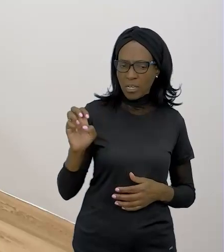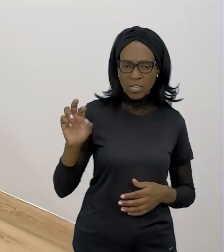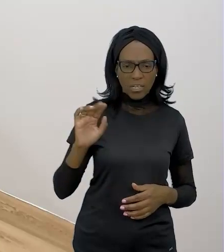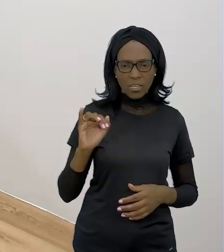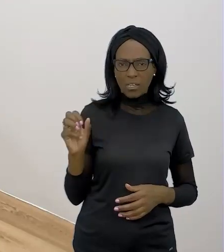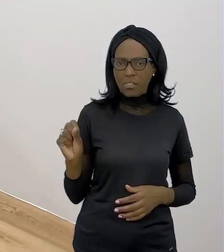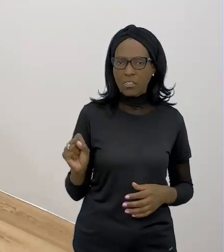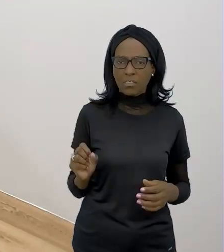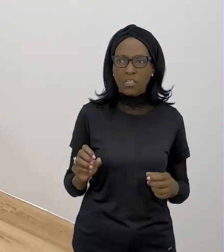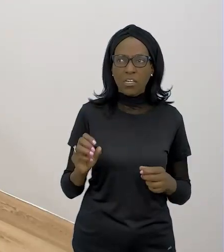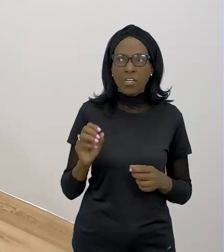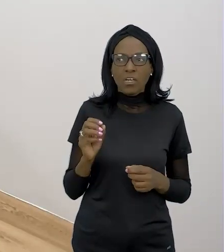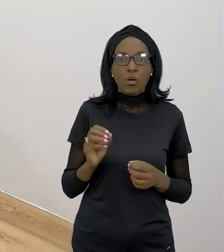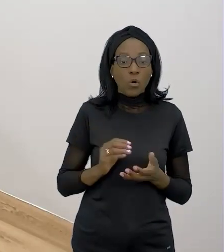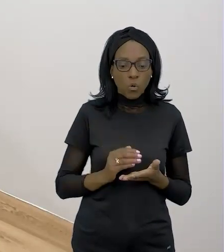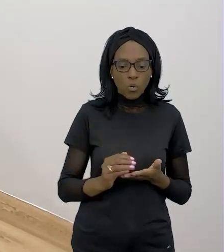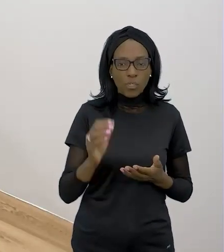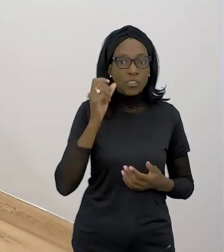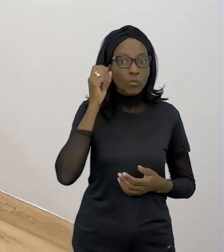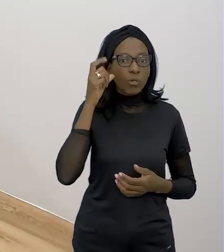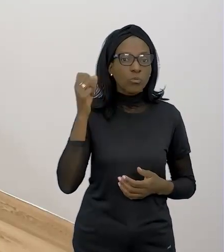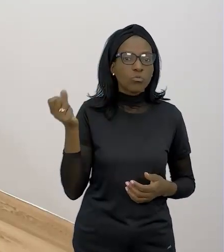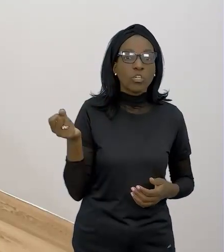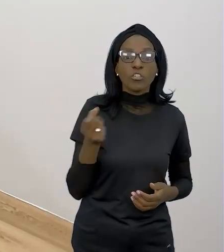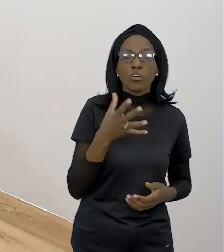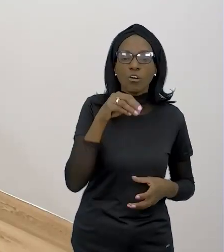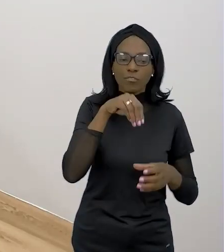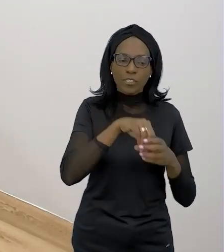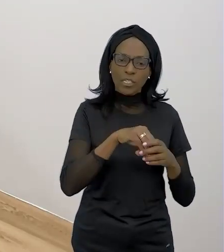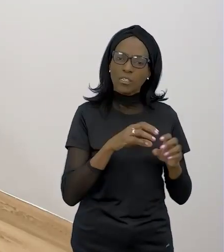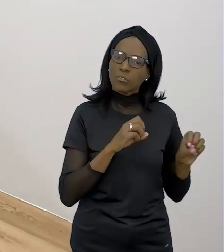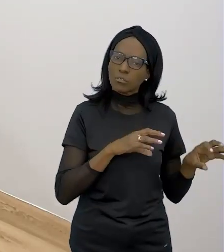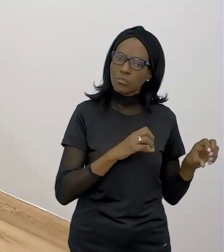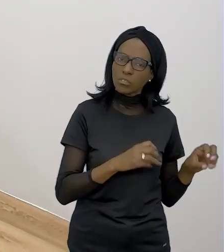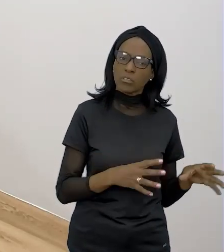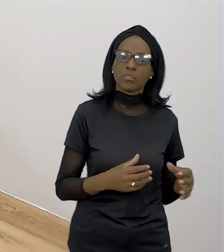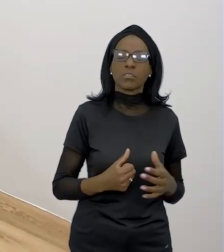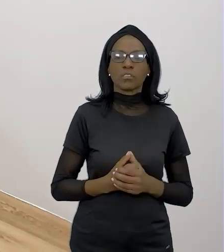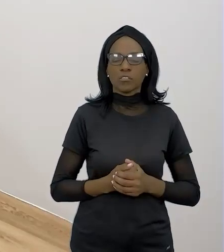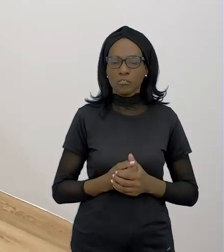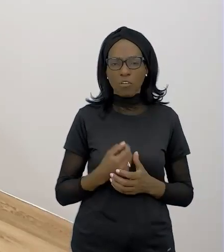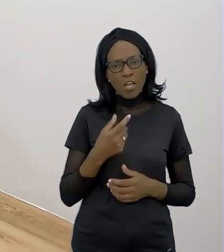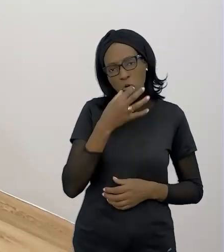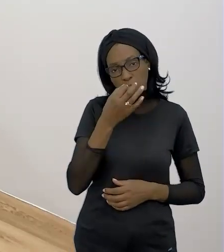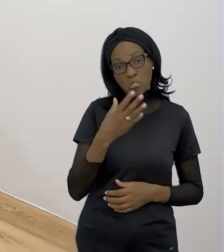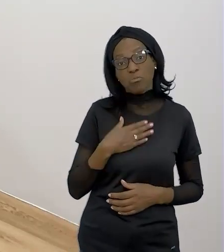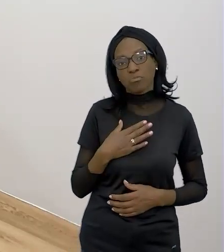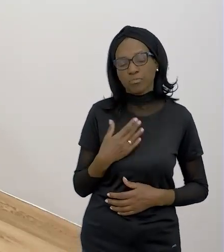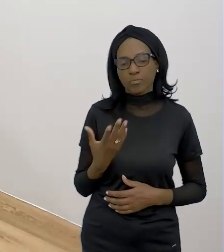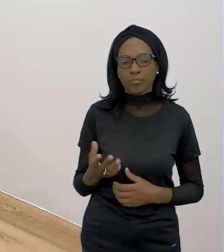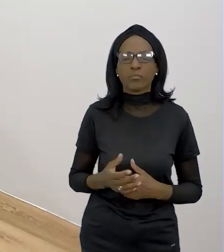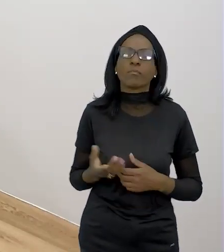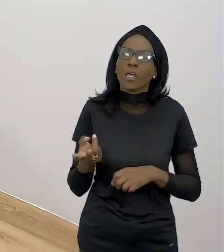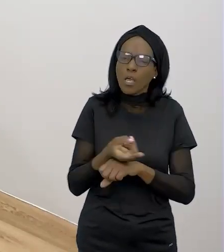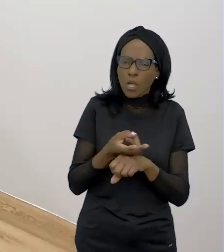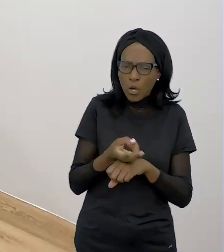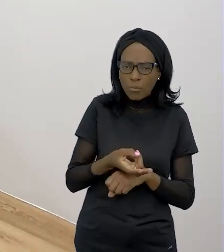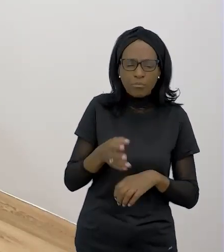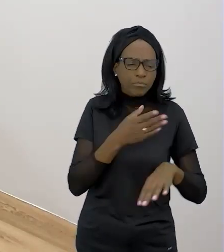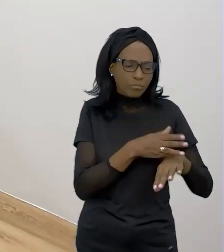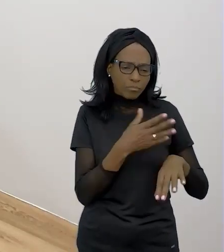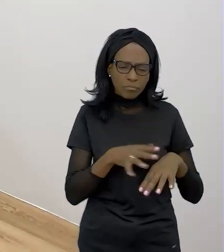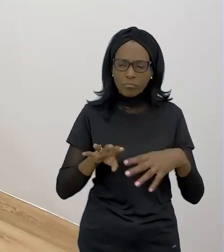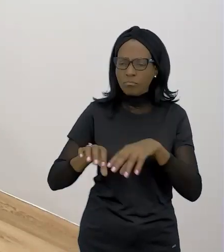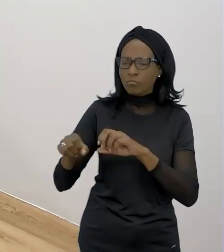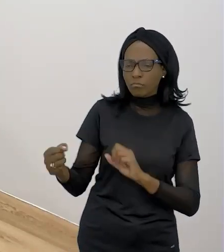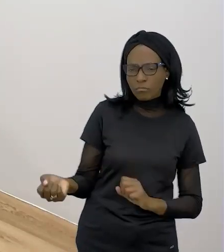uma nova cultura educacional. Sim. É assim que eu vejo. Buscando informação,